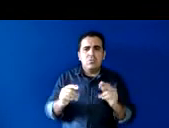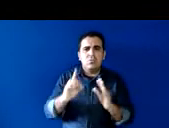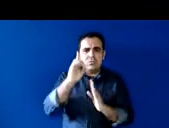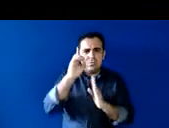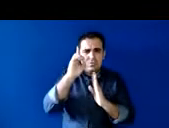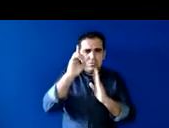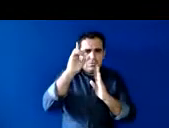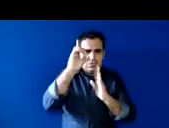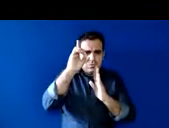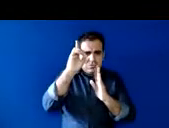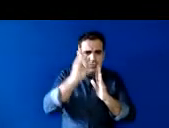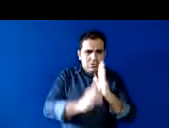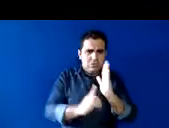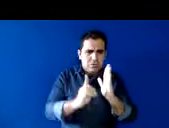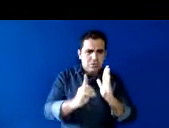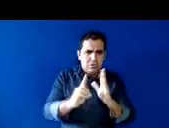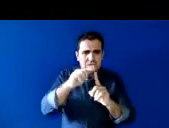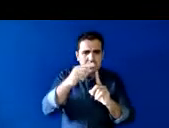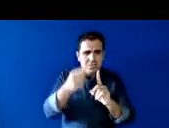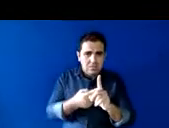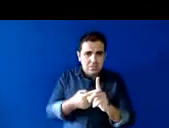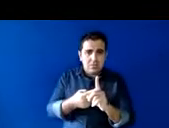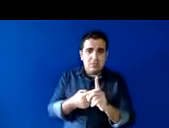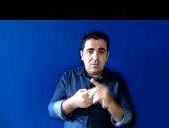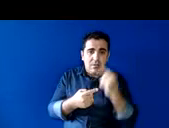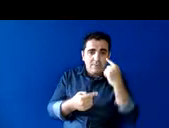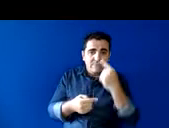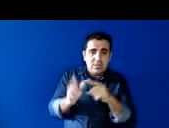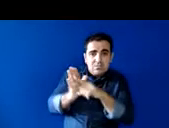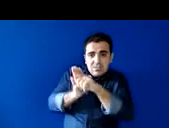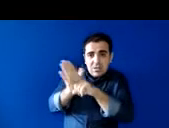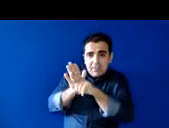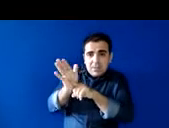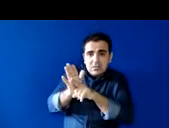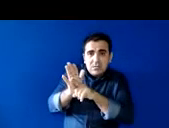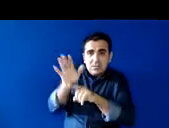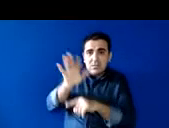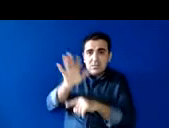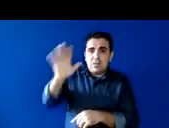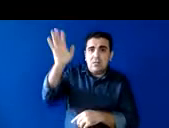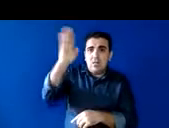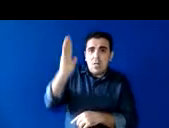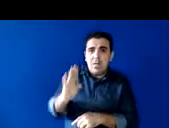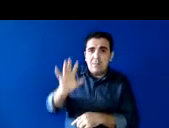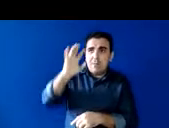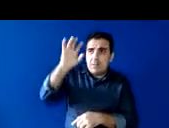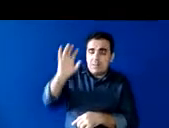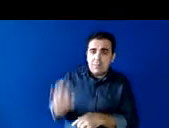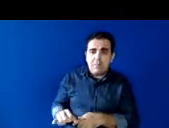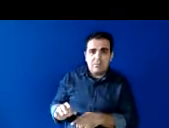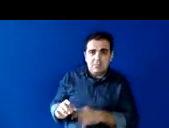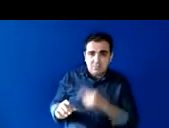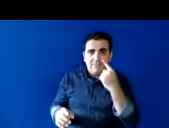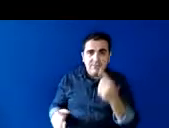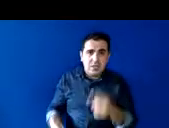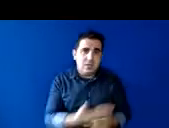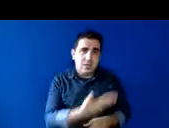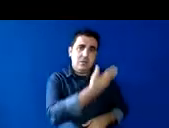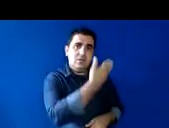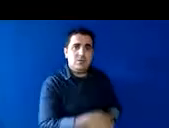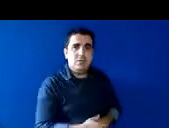sexuais e reprodutivos, nós vimos na pesquisa Nascer no Brasil que eles não estão muito bons no Brasil.